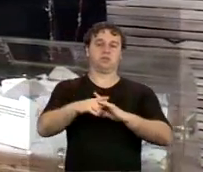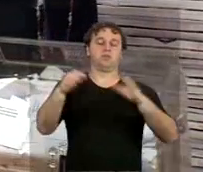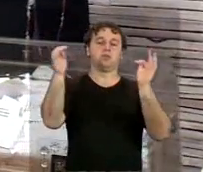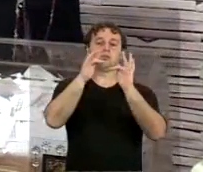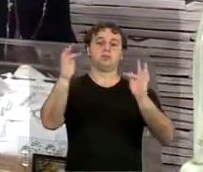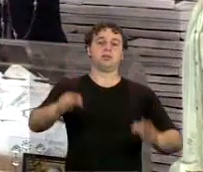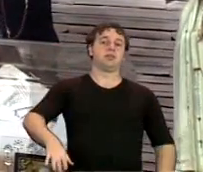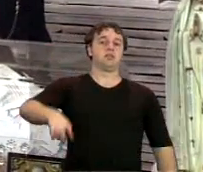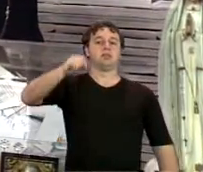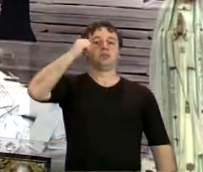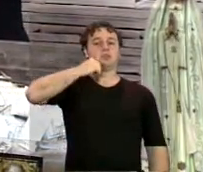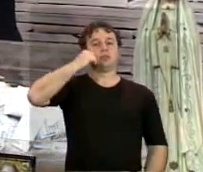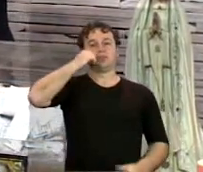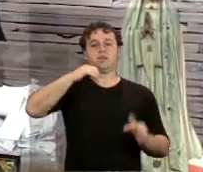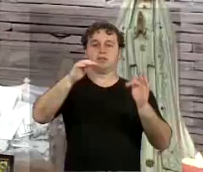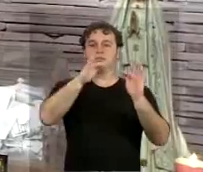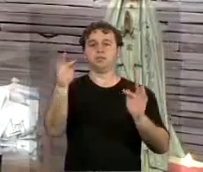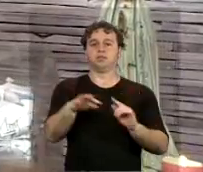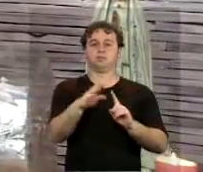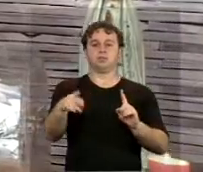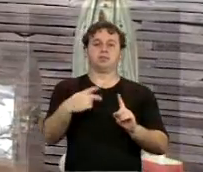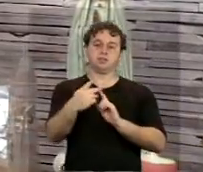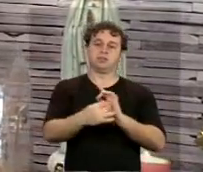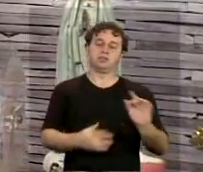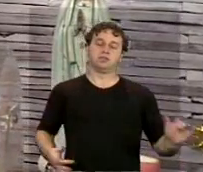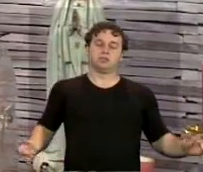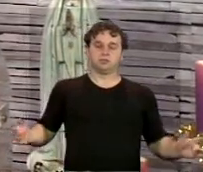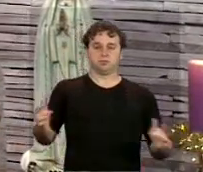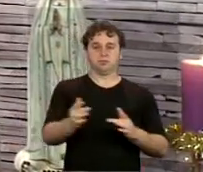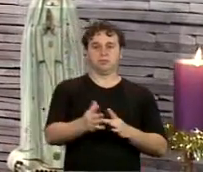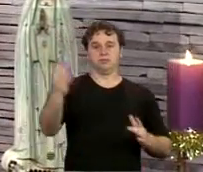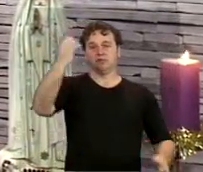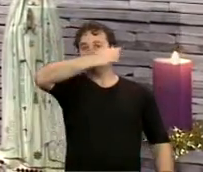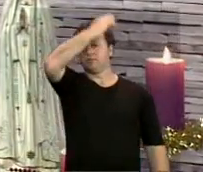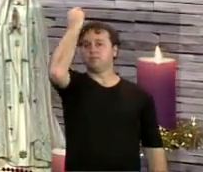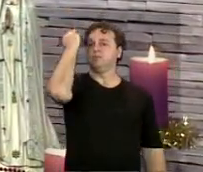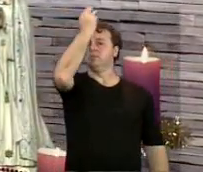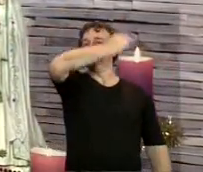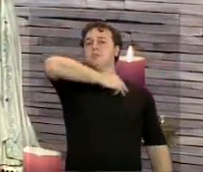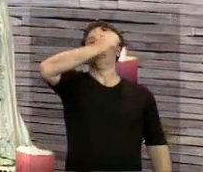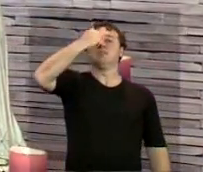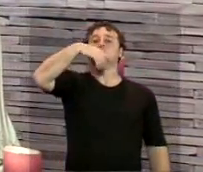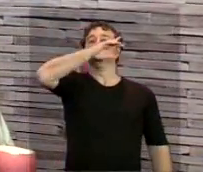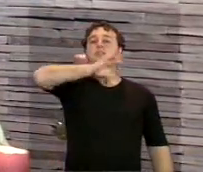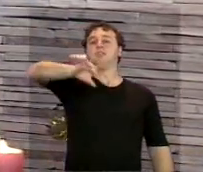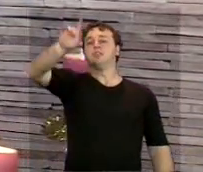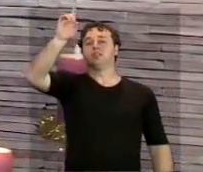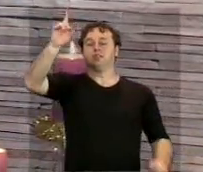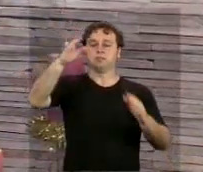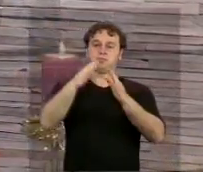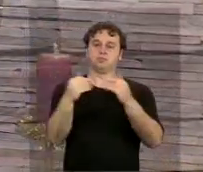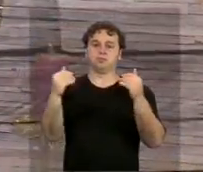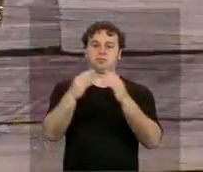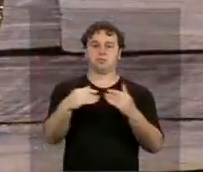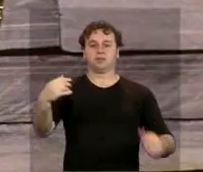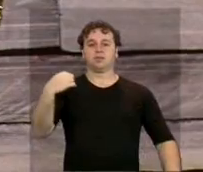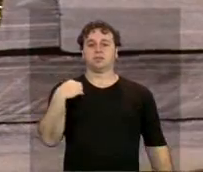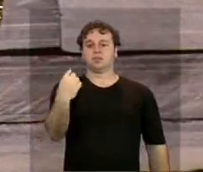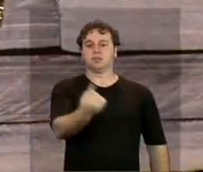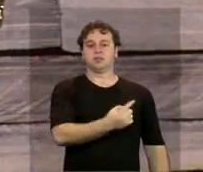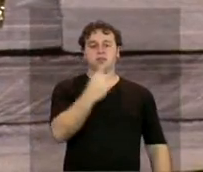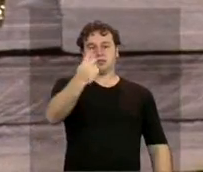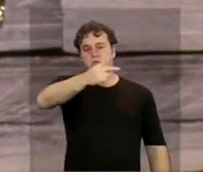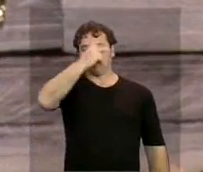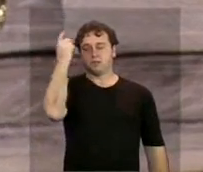Senhor é convosco. Bendita sois vós entre as mulheres e bendito é o fruto do vosso ventre, Jesus. Santa Maria, Mãe